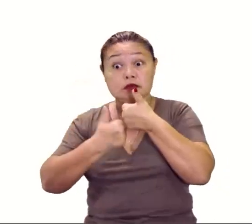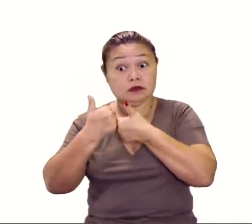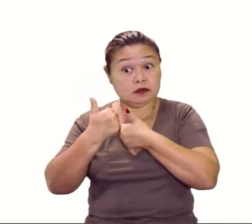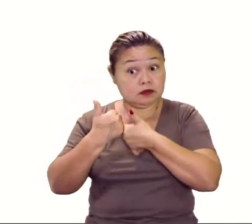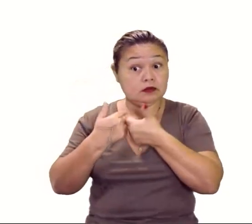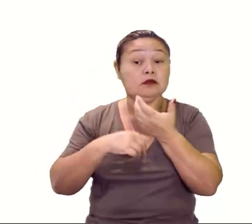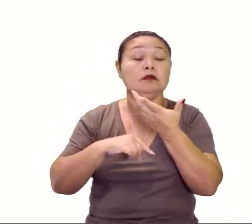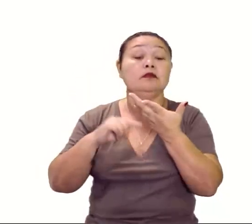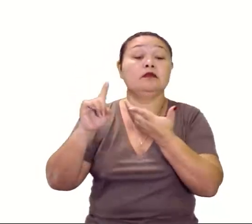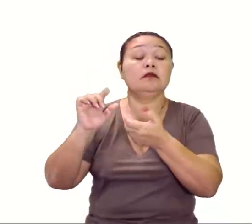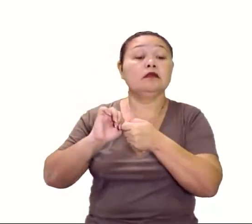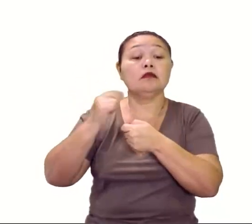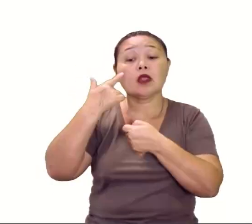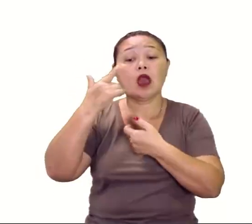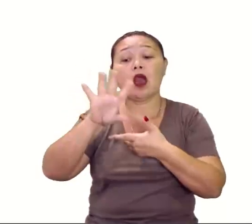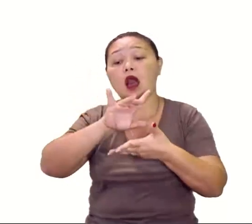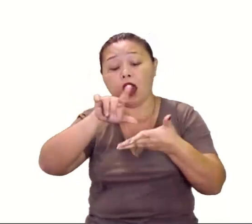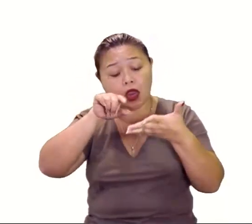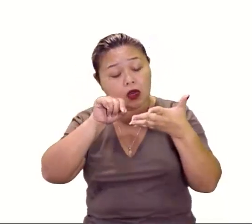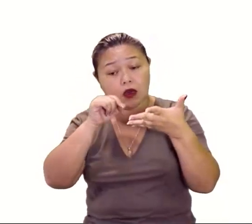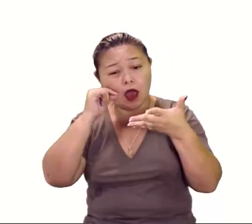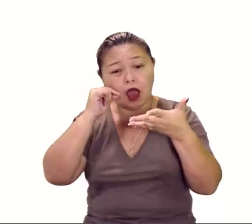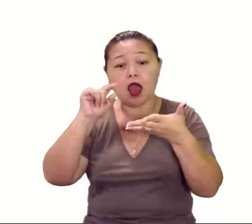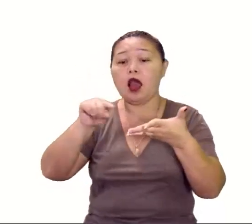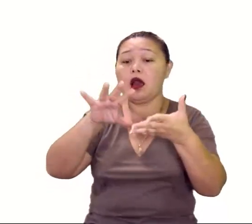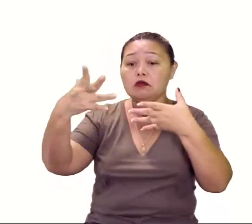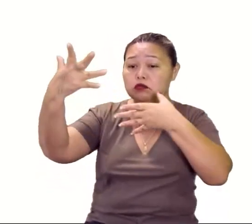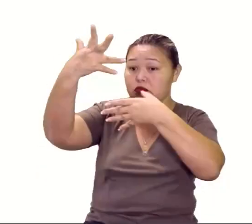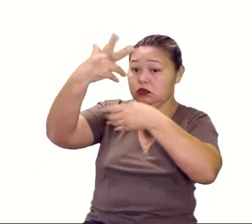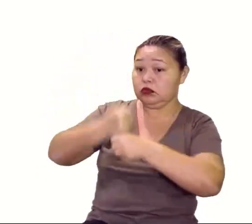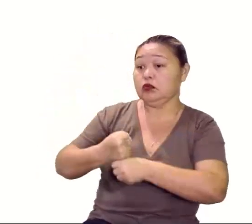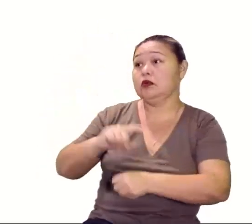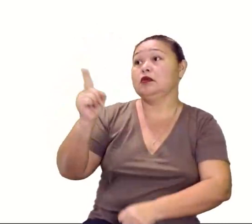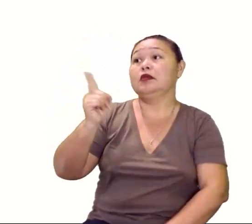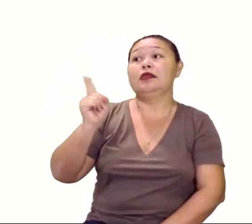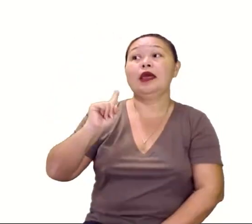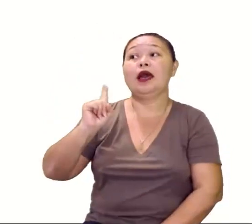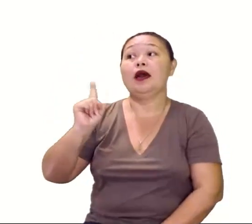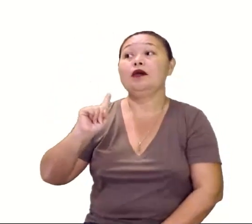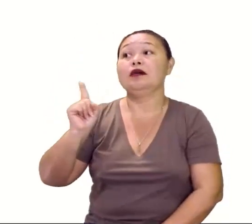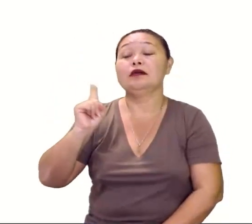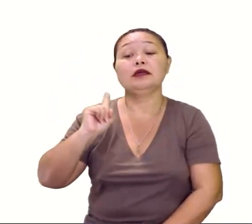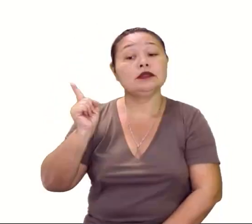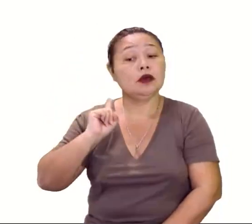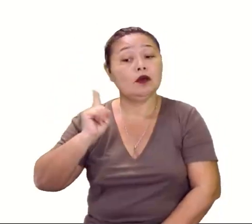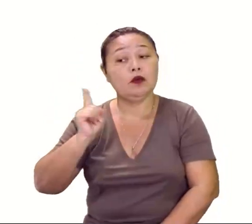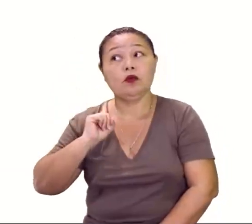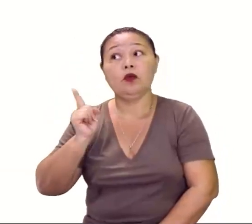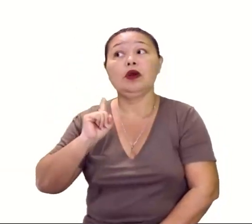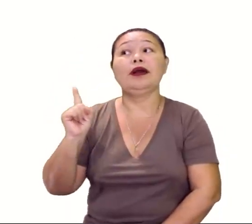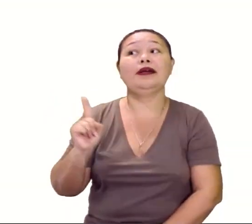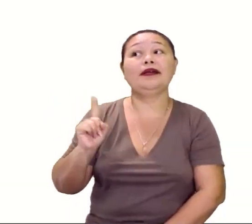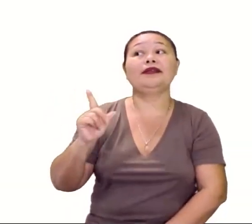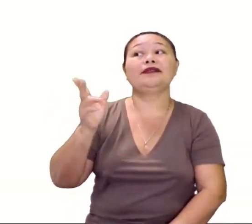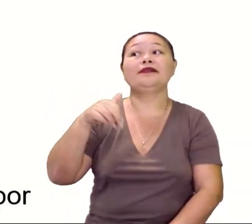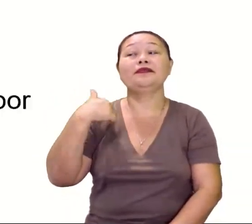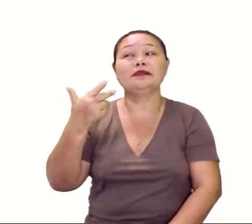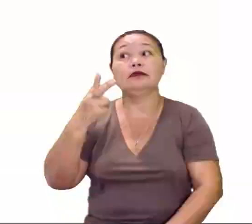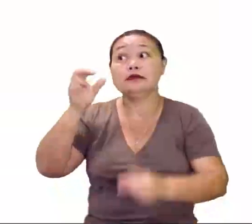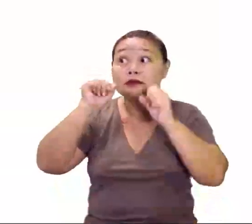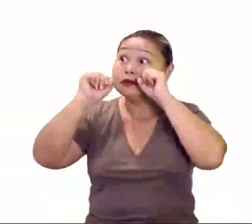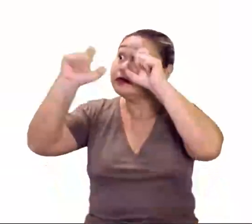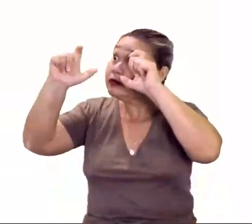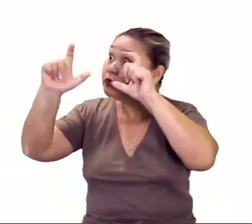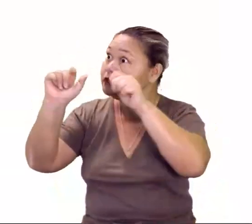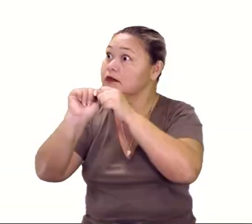esportes. Então, não basta só pegar, passar a régua aqui e somar? Não, né? Não é assim que funciona. Então, fique